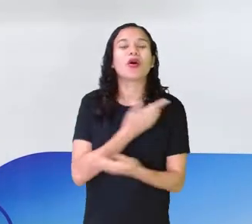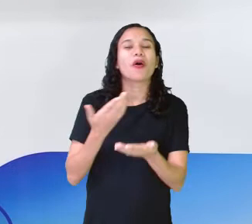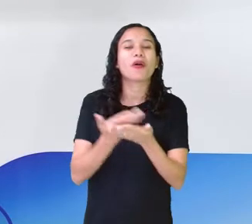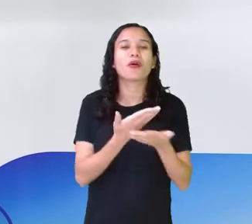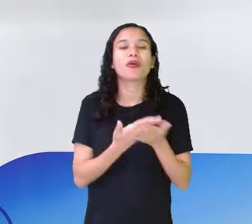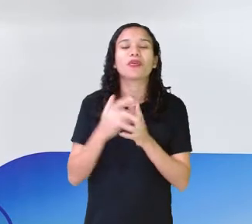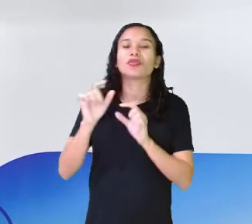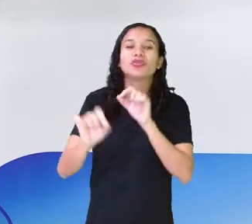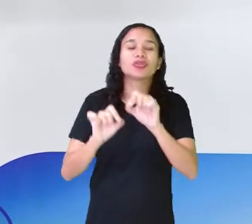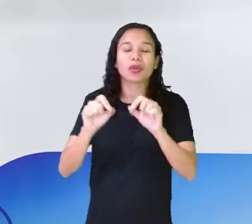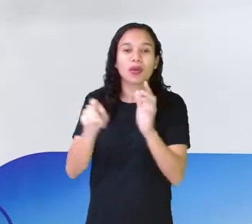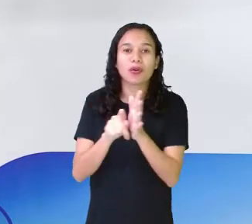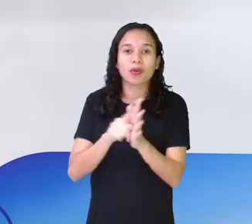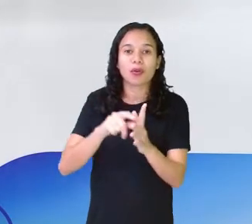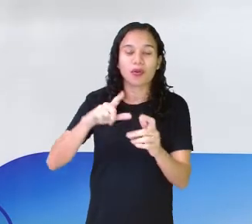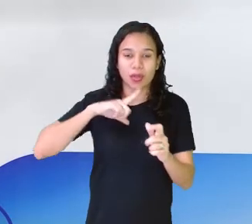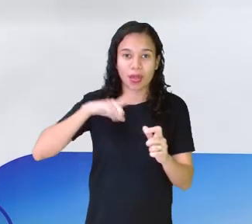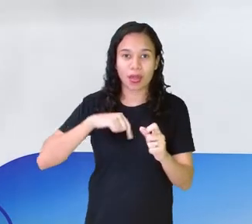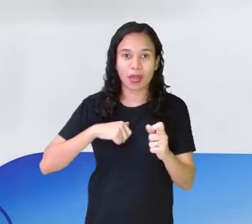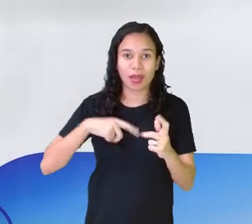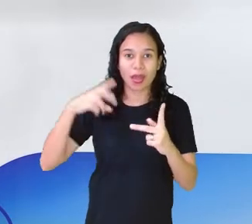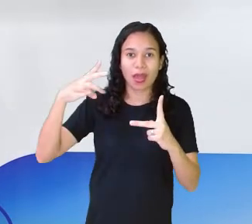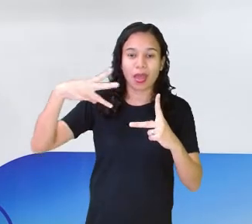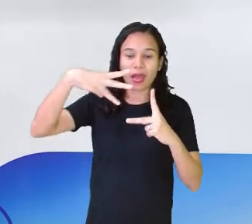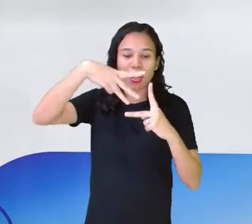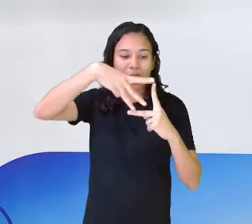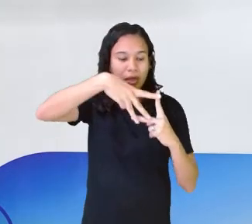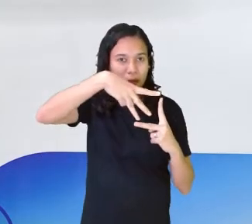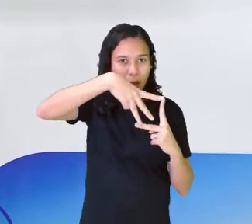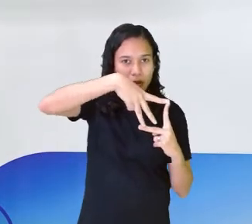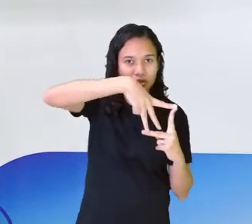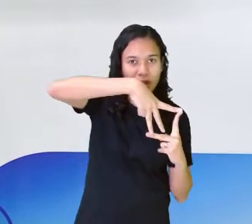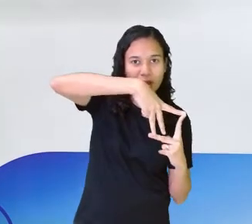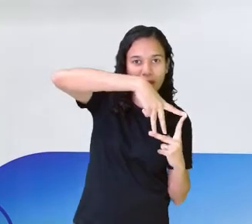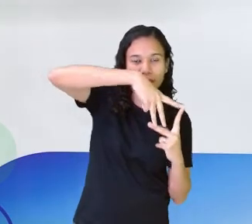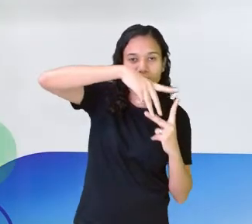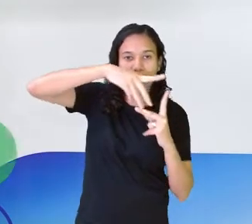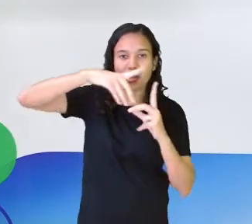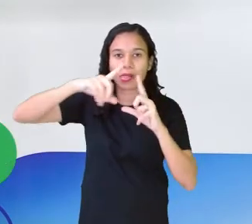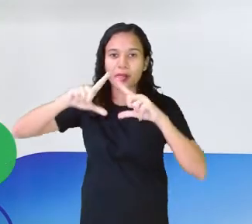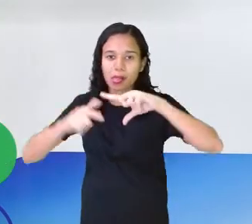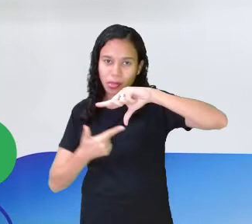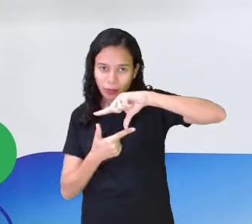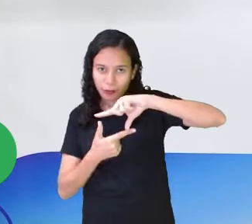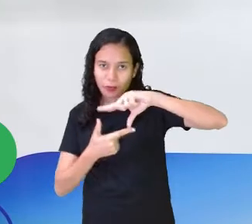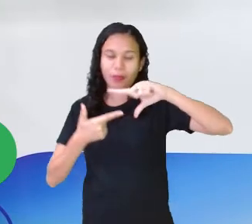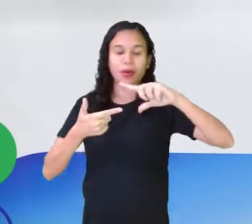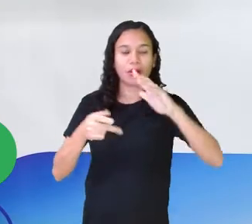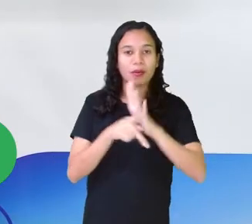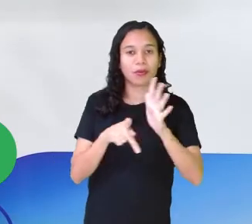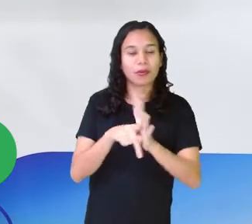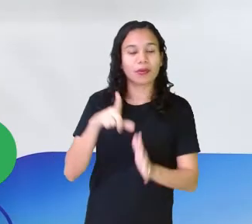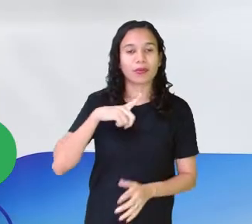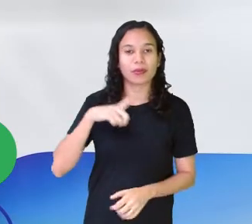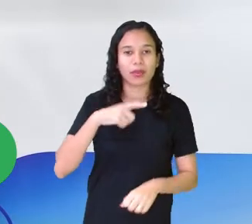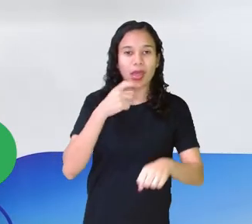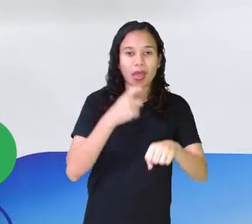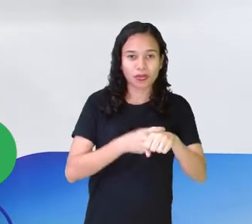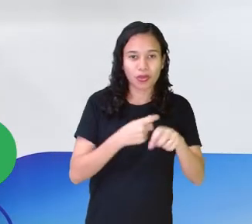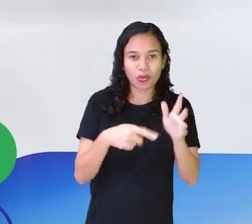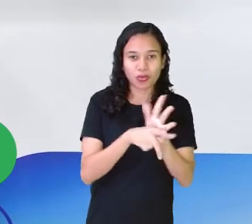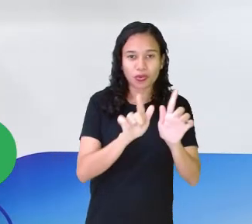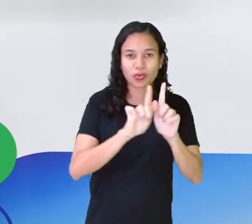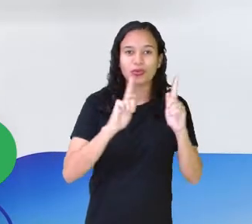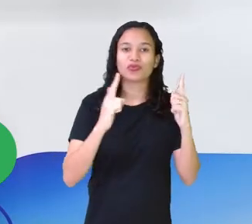a planificação de figuras espaciais. Figuras espaciais, sólidos